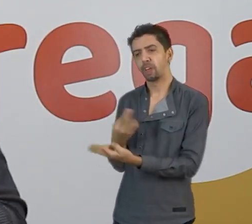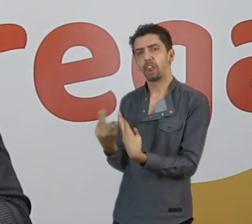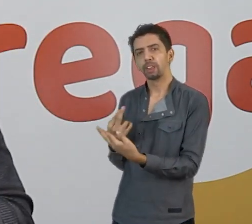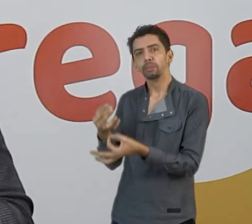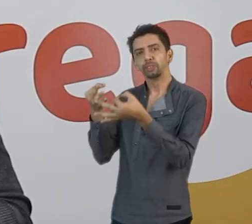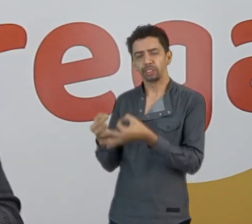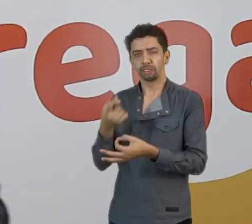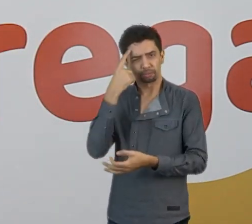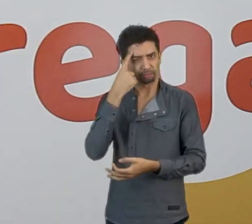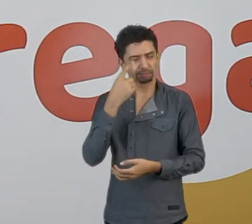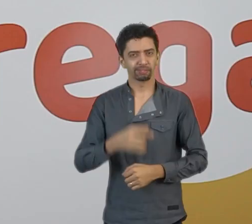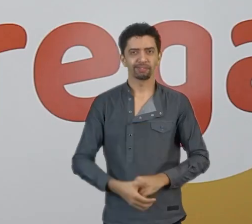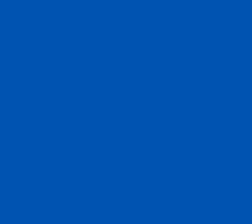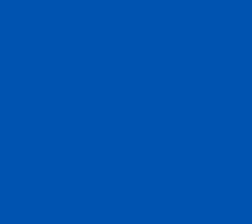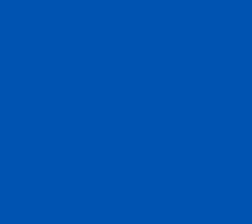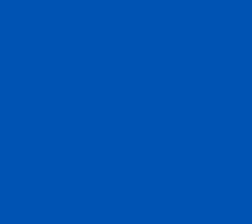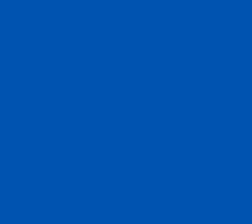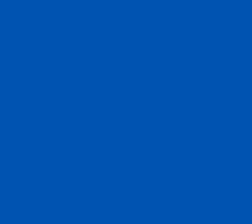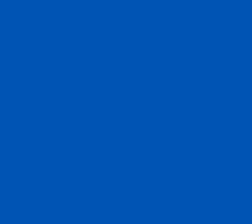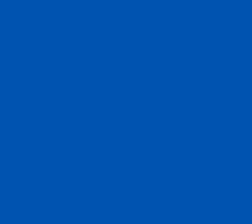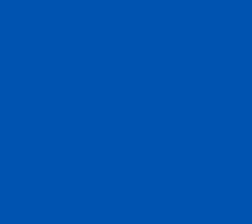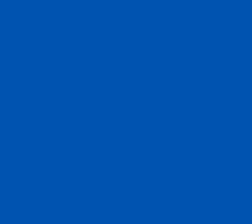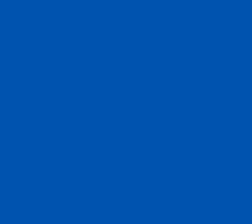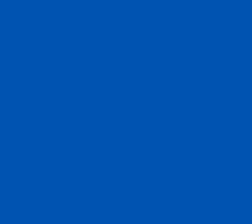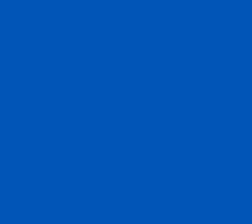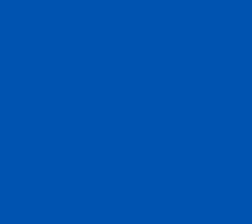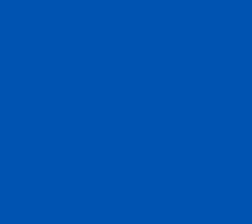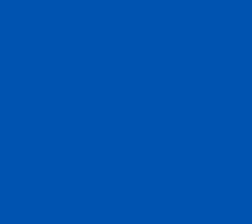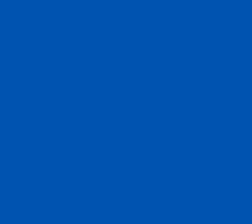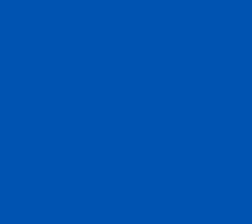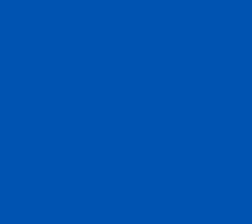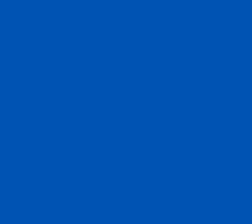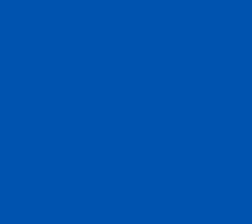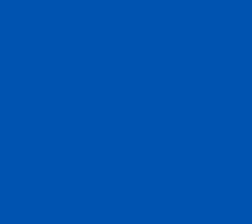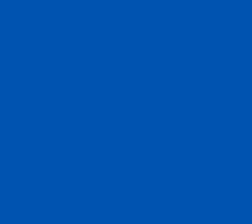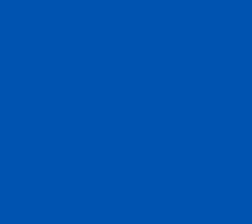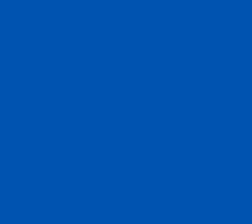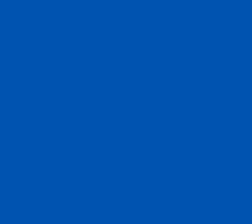entre duas pessoas Pense nisso e